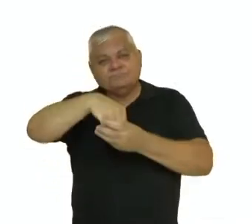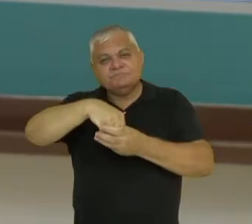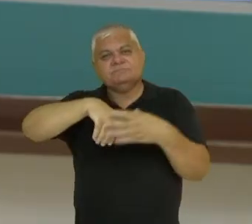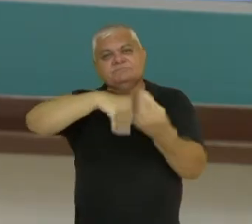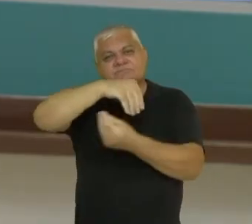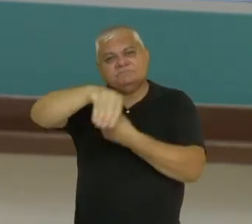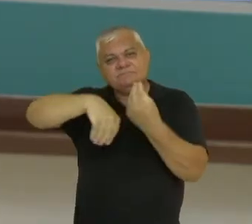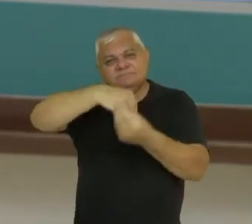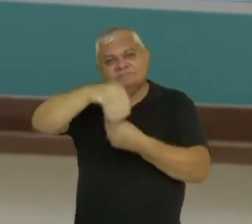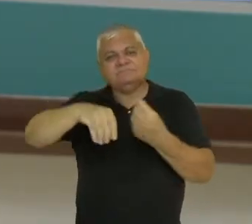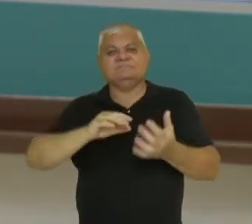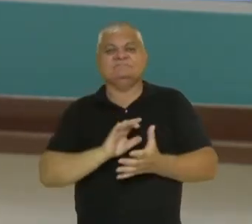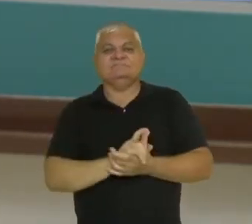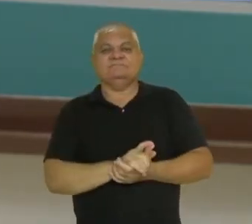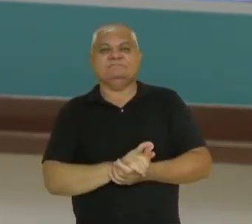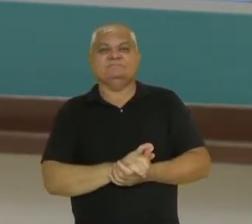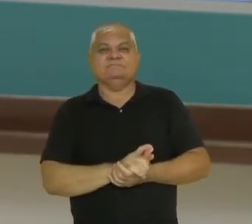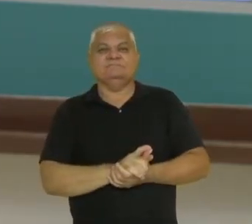da substância.